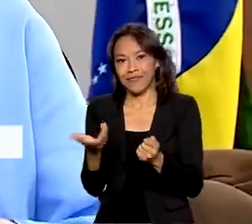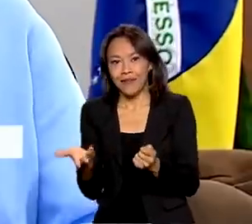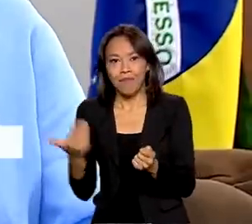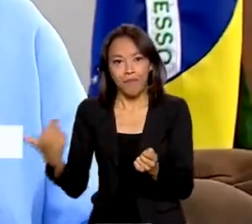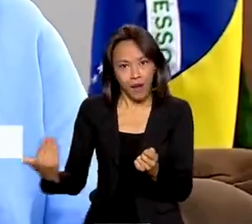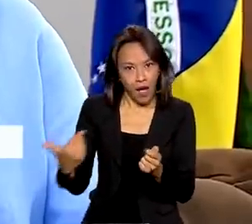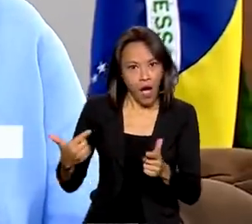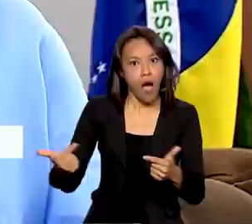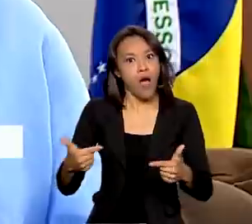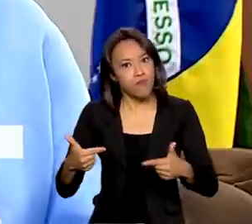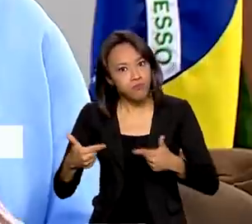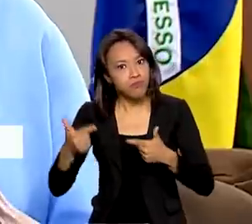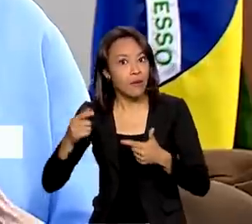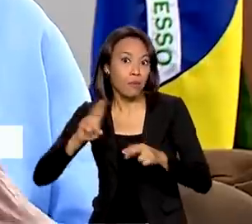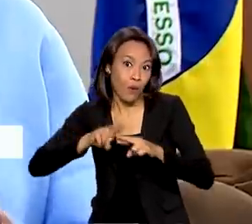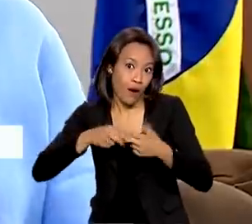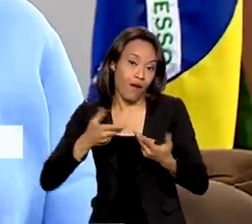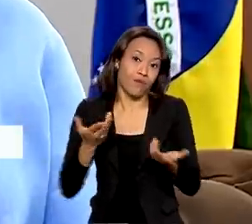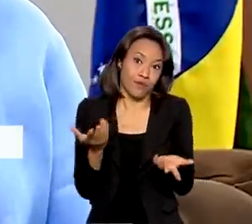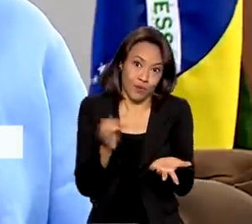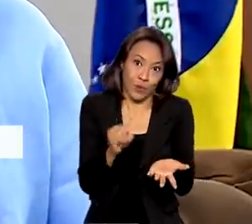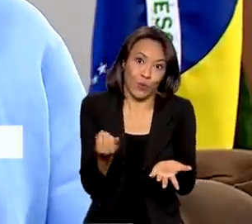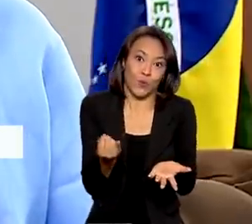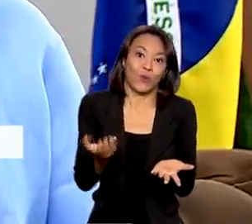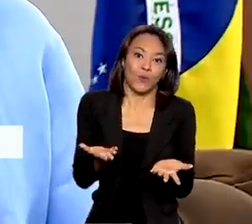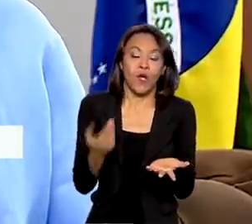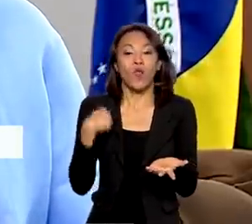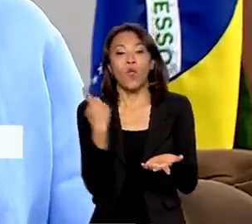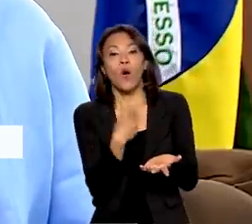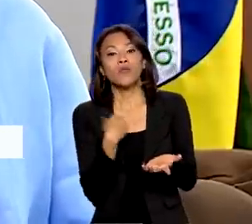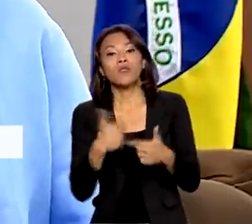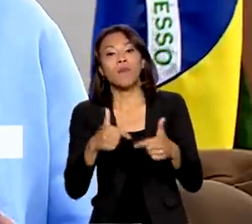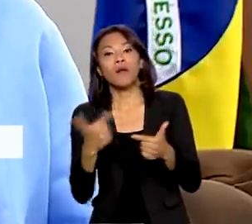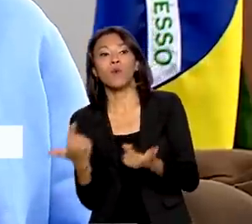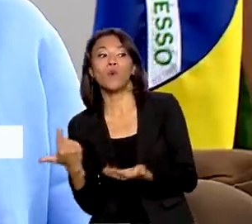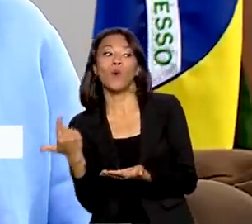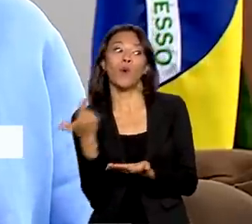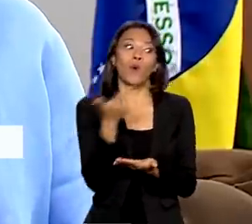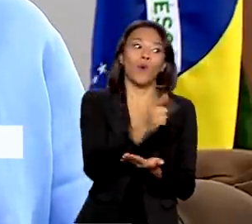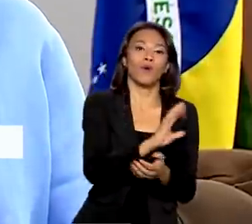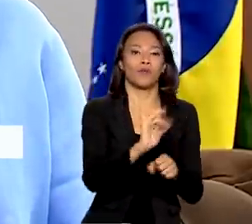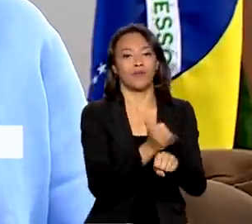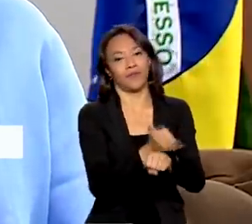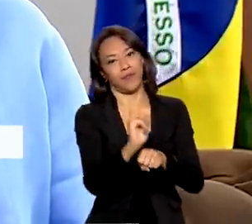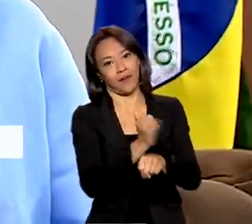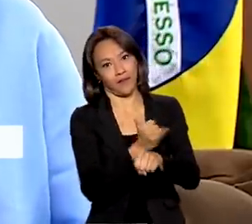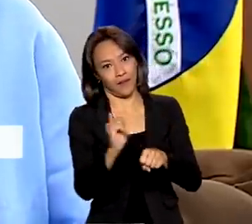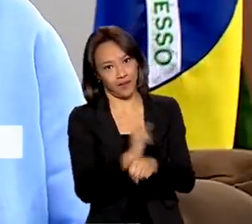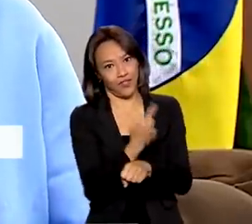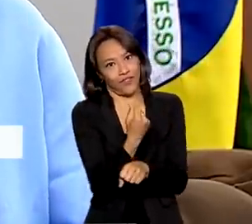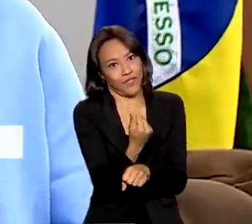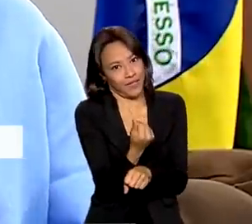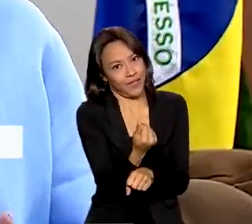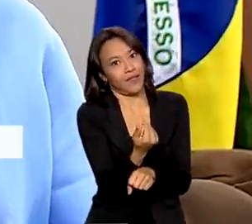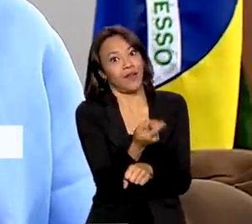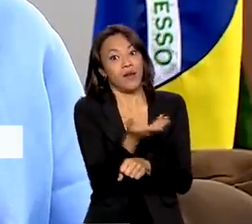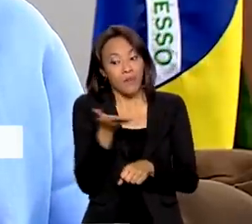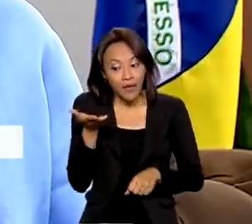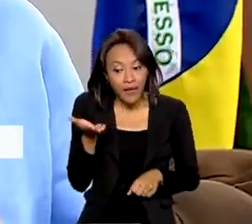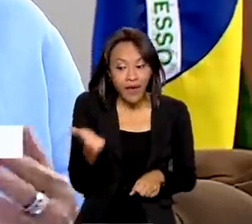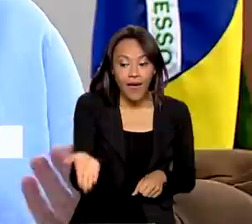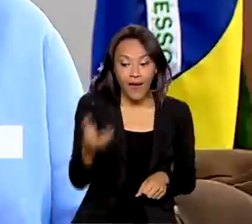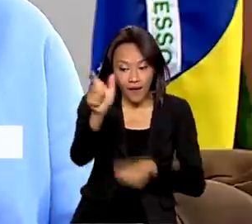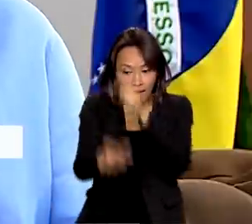fazer a subvenção dos juros nós trabalhamos com outros outras ferramentas financeiras para fazer com que um